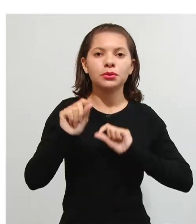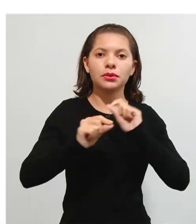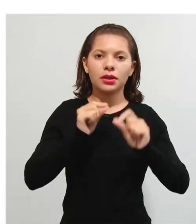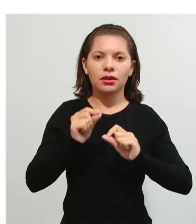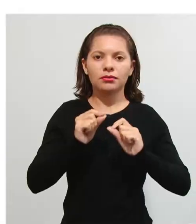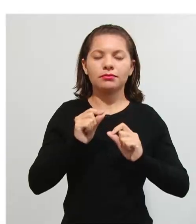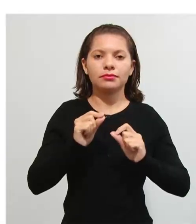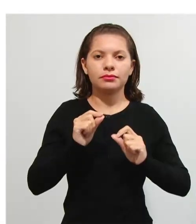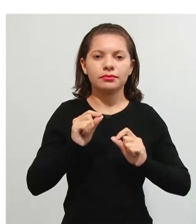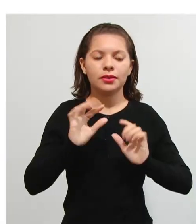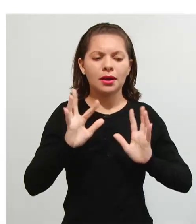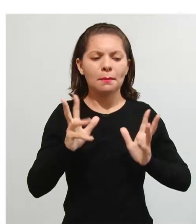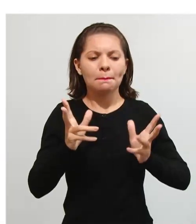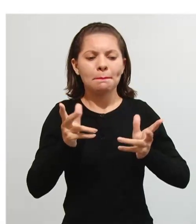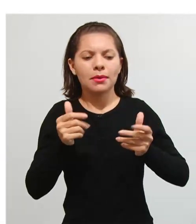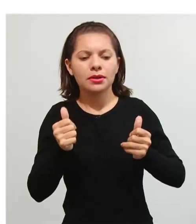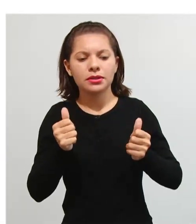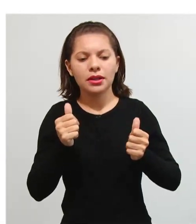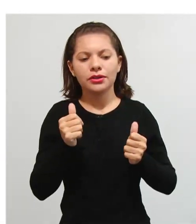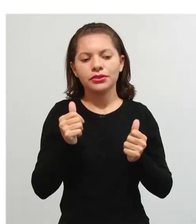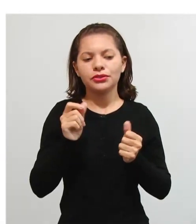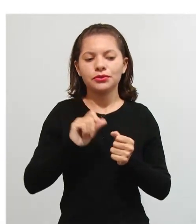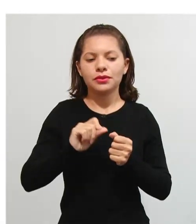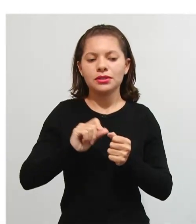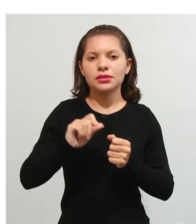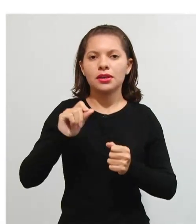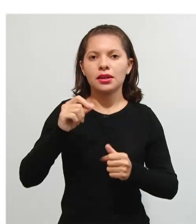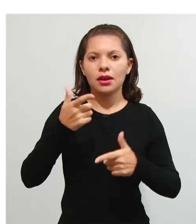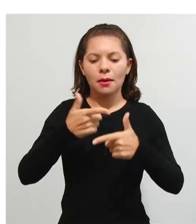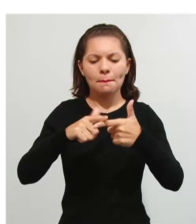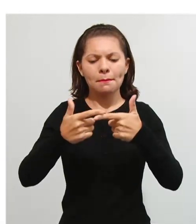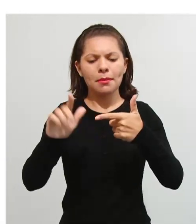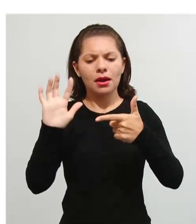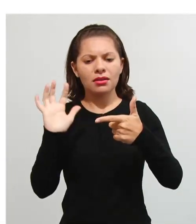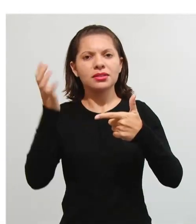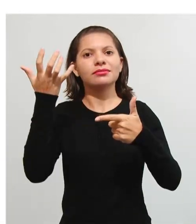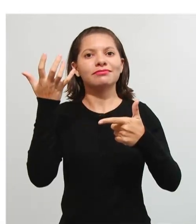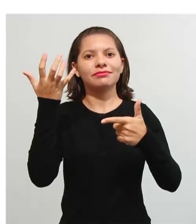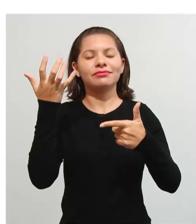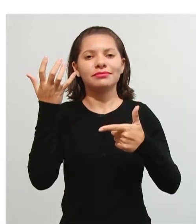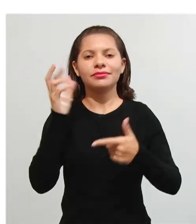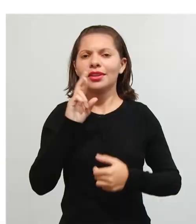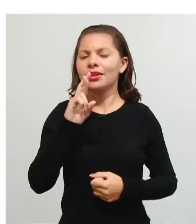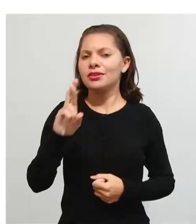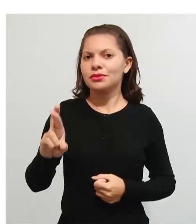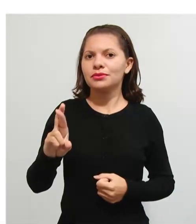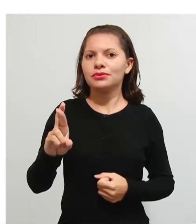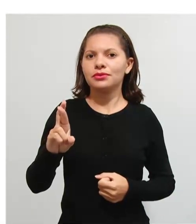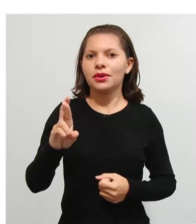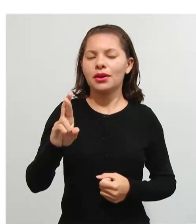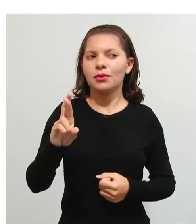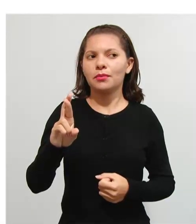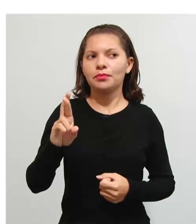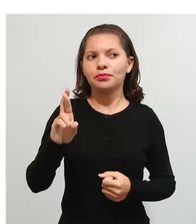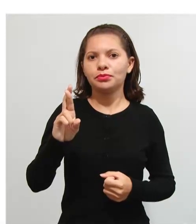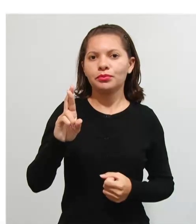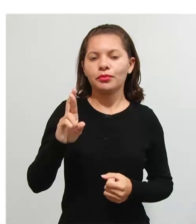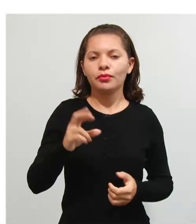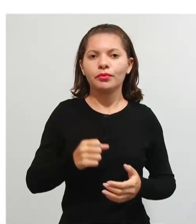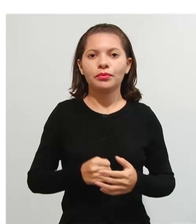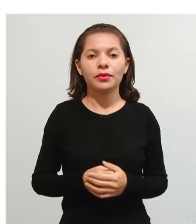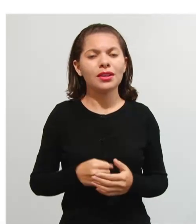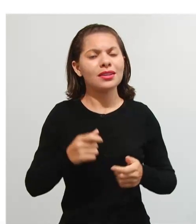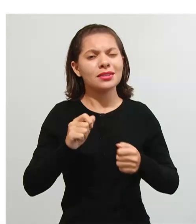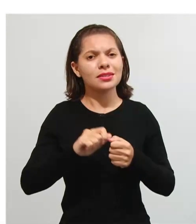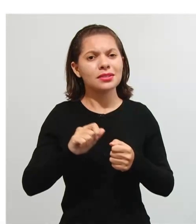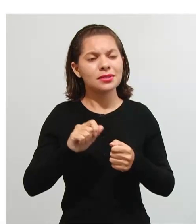as atividades, de solucionar os problemas a partir desse conhecimento teórico que você adquiriu. Você tem que